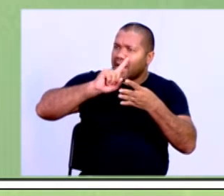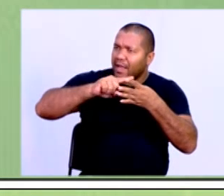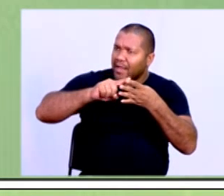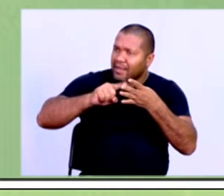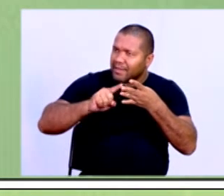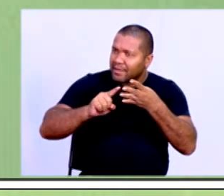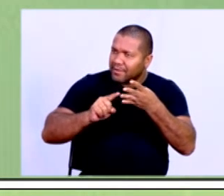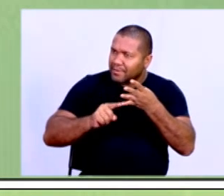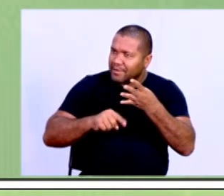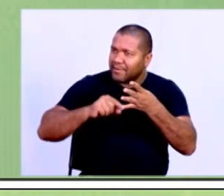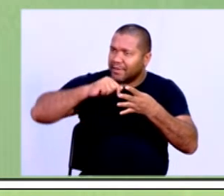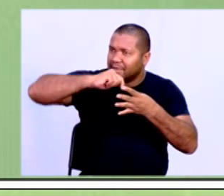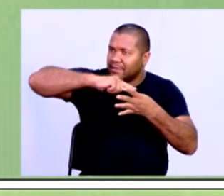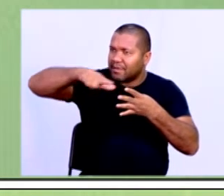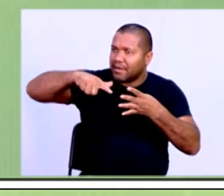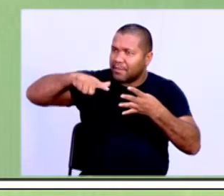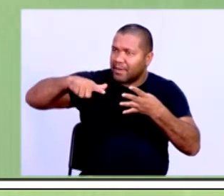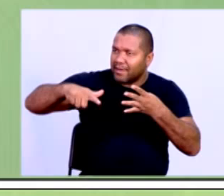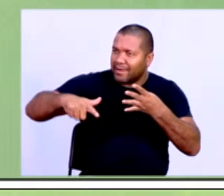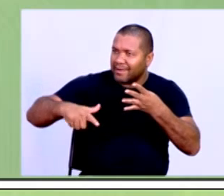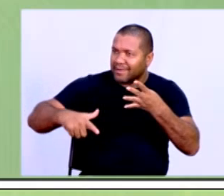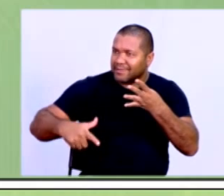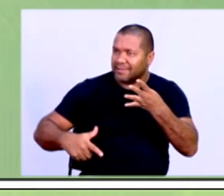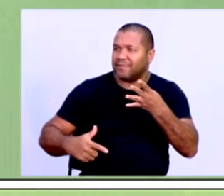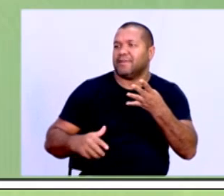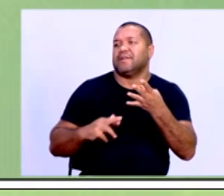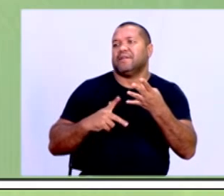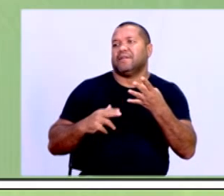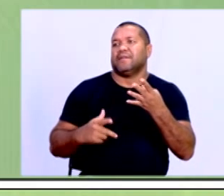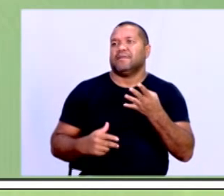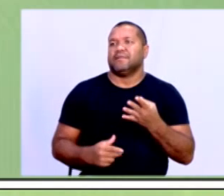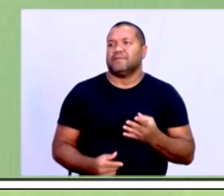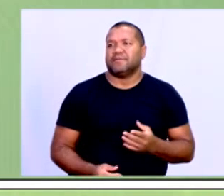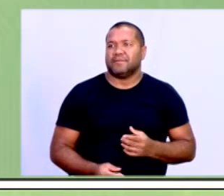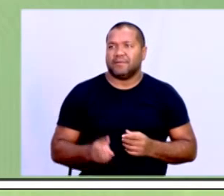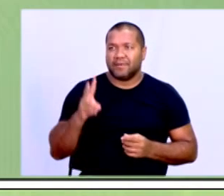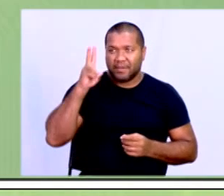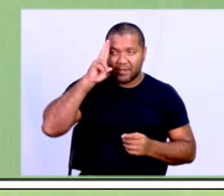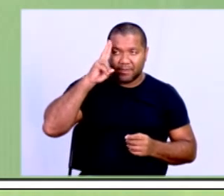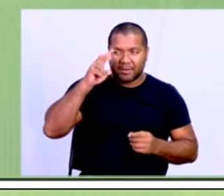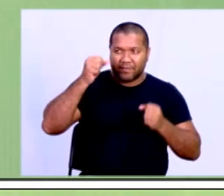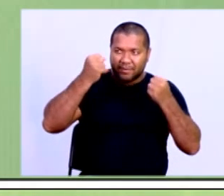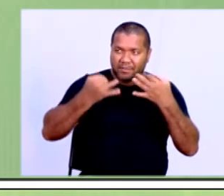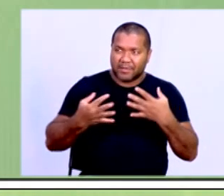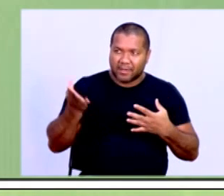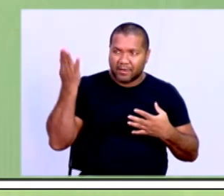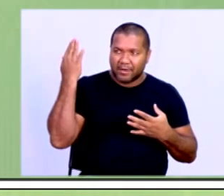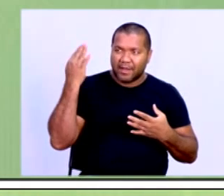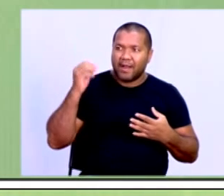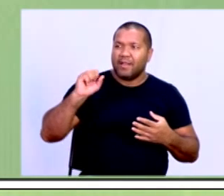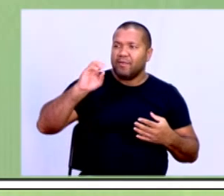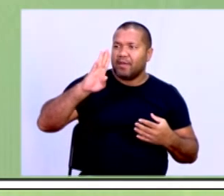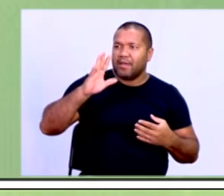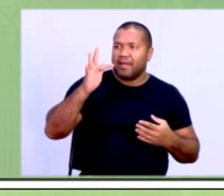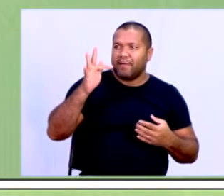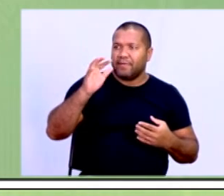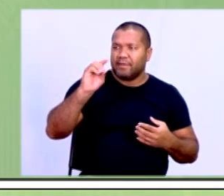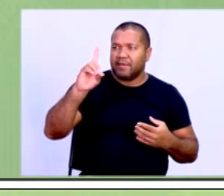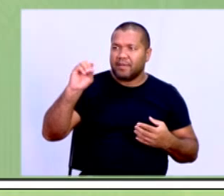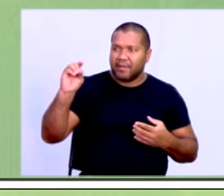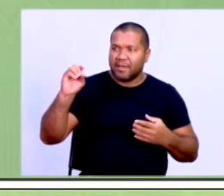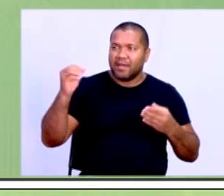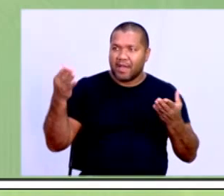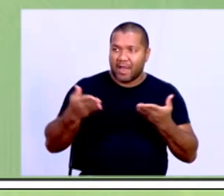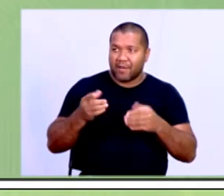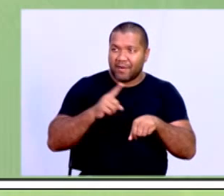no FDD? Lembra que nós falamos, eu vou colocar desse lado. Lembra que nós falamos do FDD